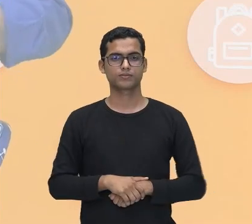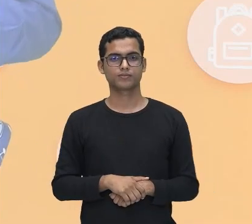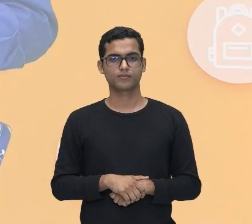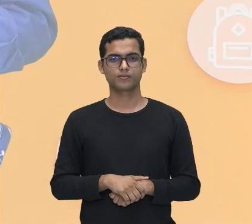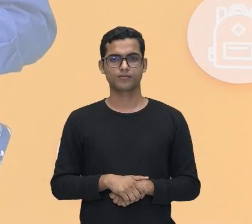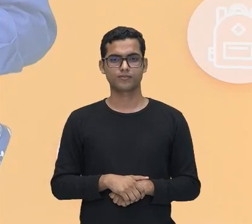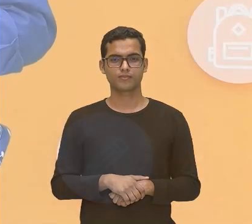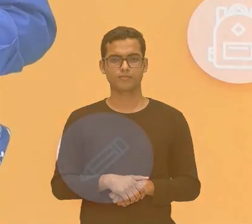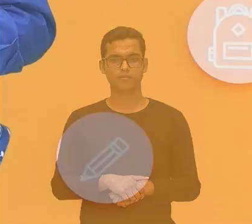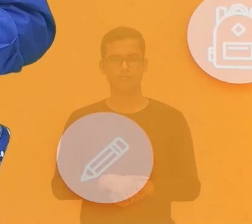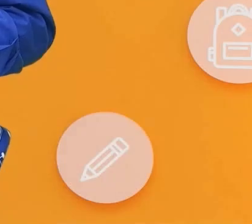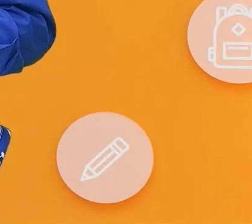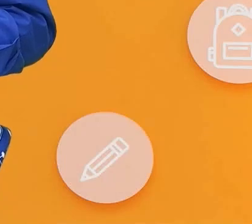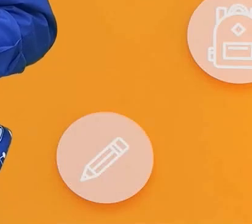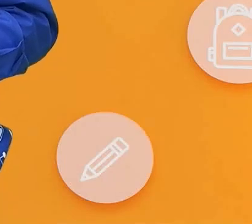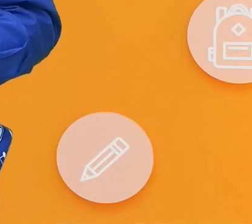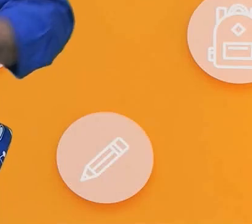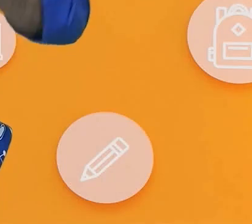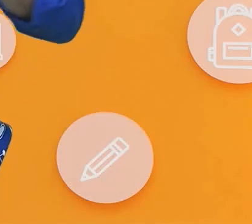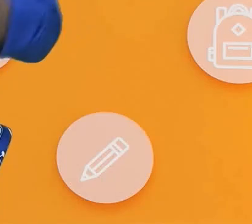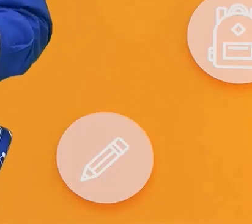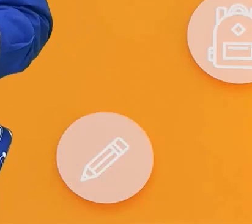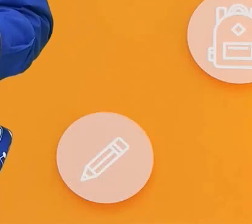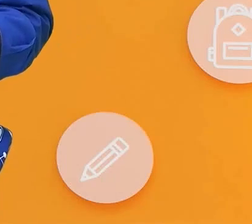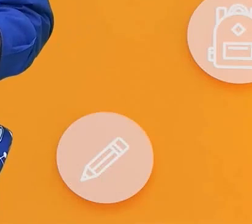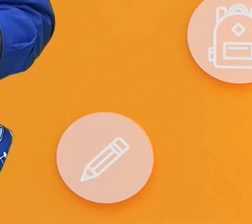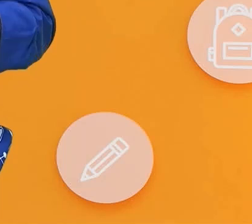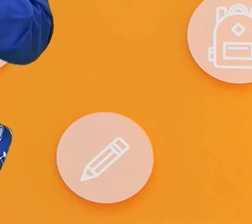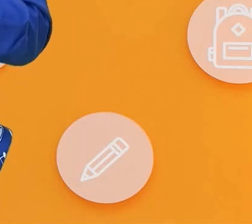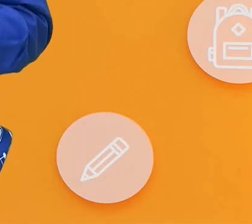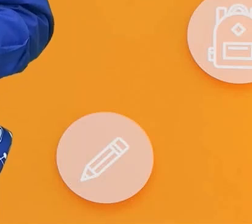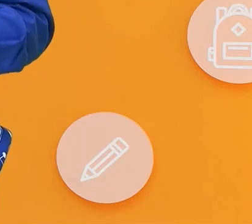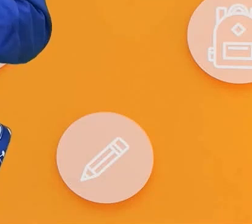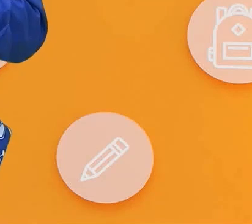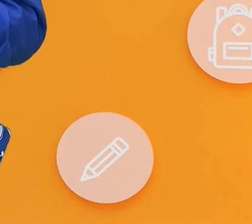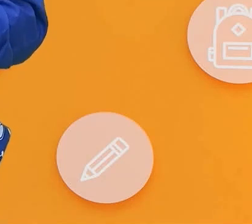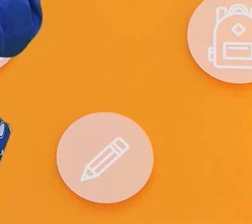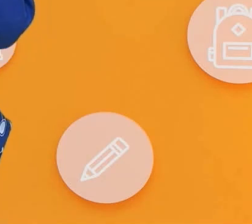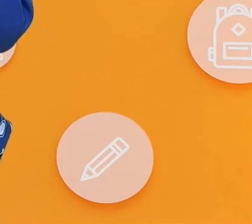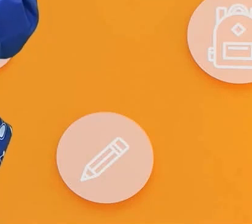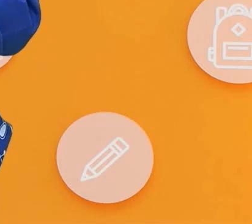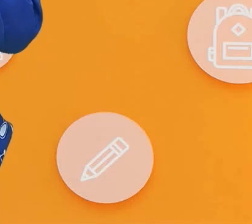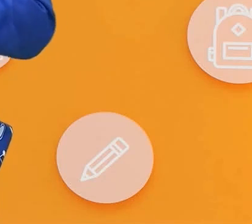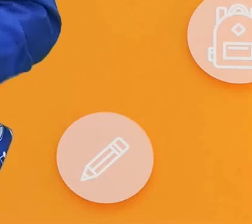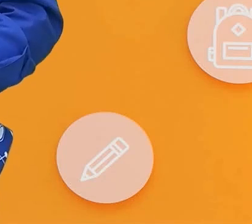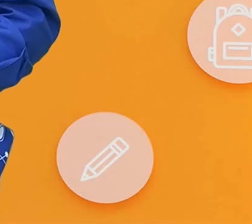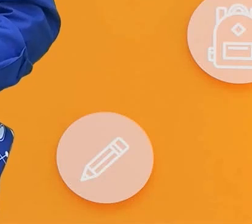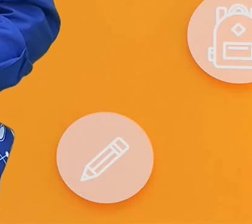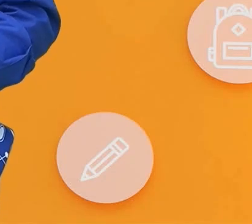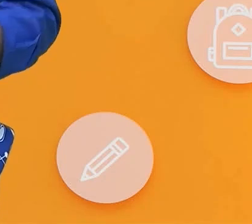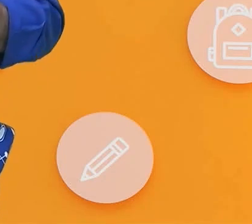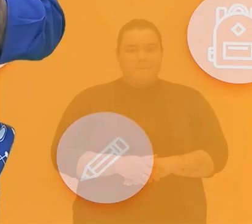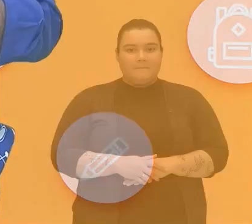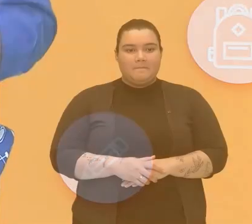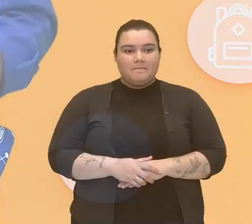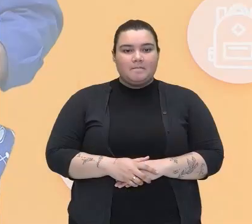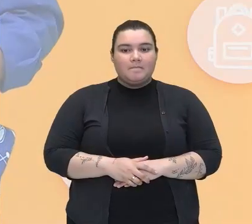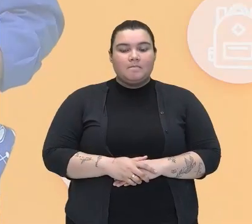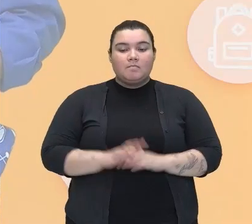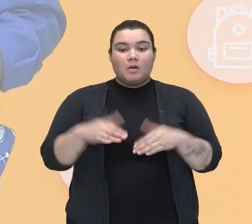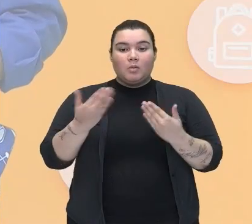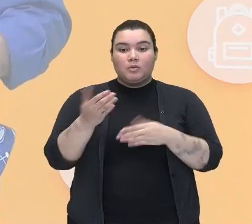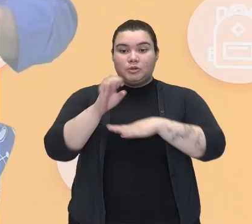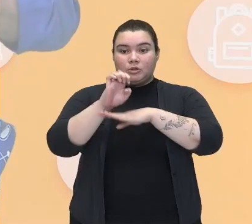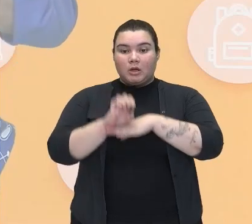do comando político. Então, é o Estado. O Estado é formado por 3 elementos básicos: